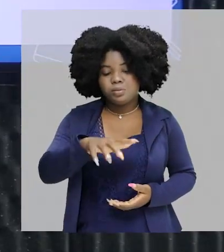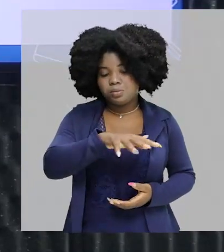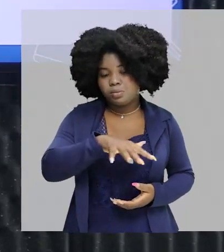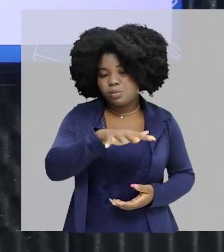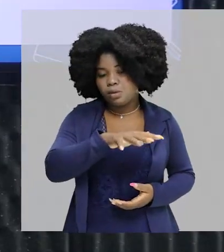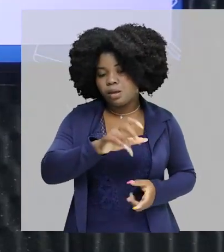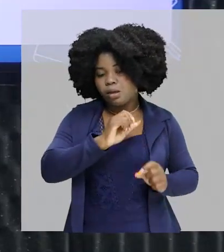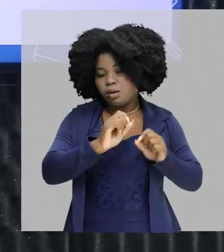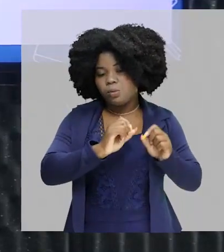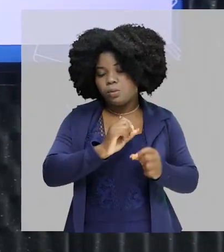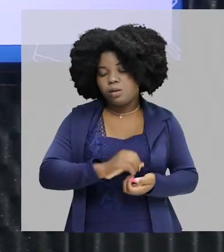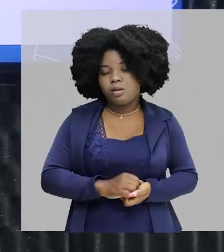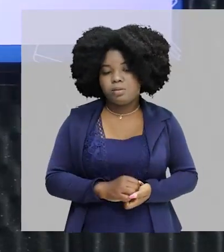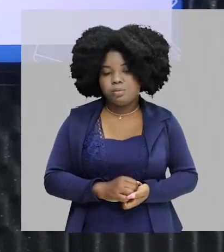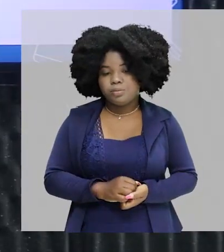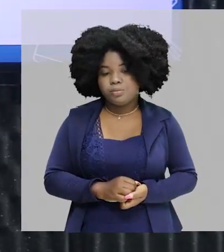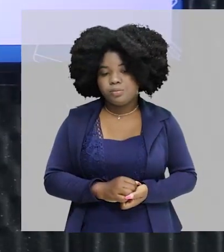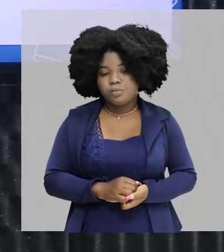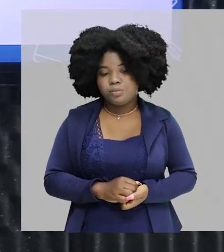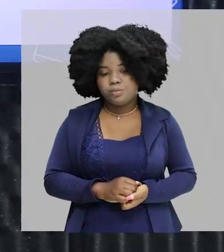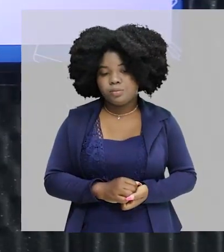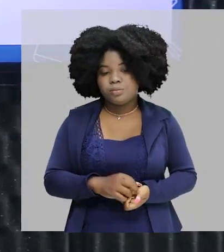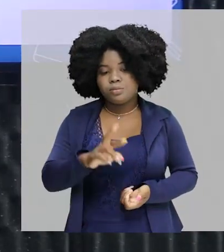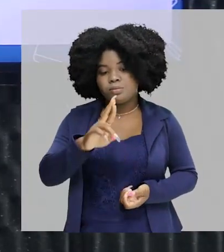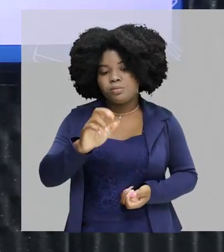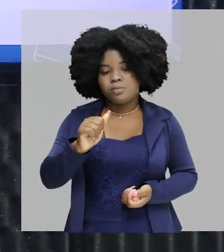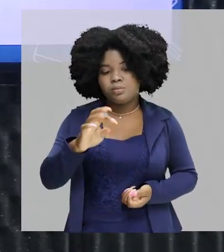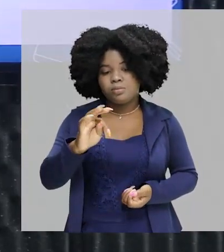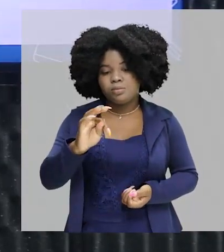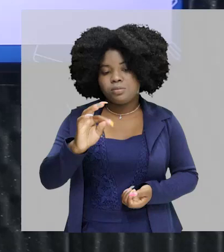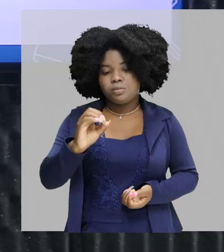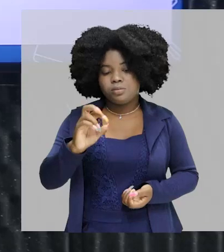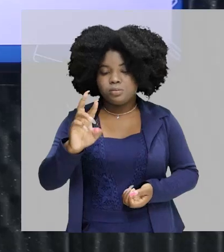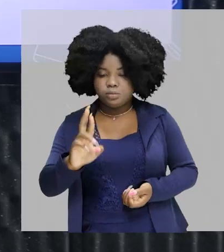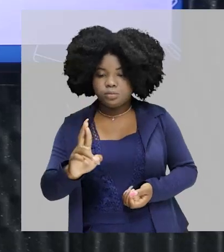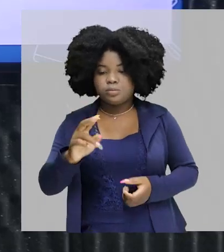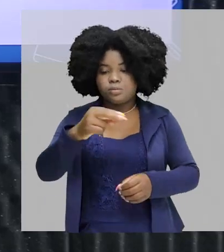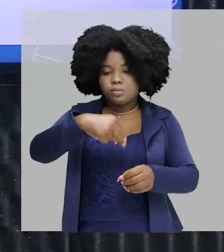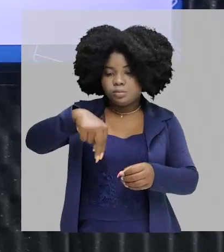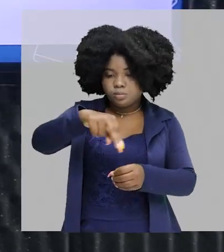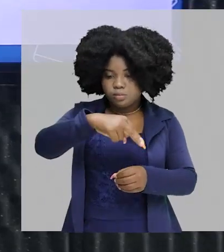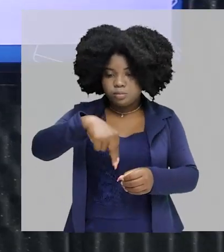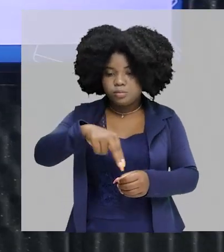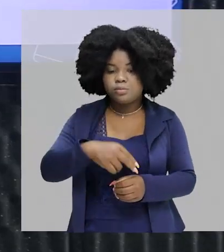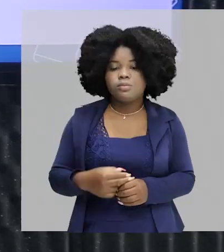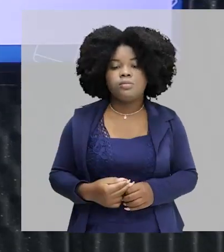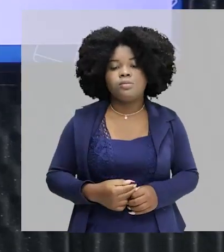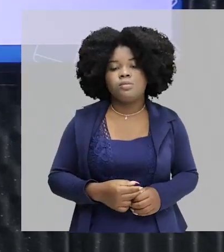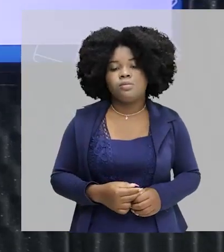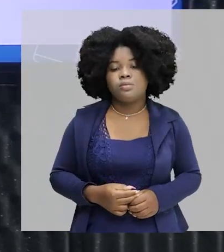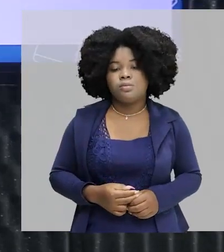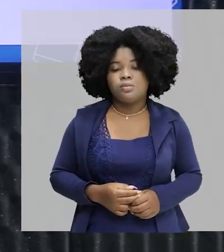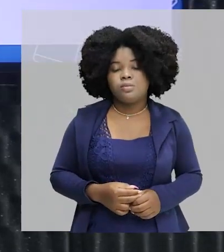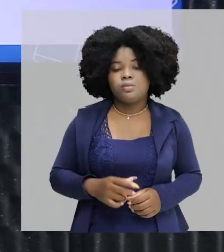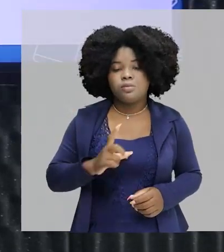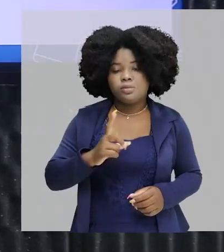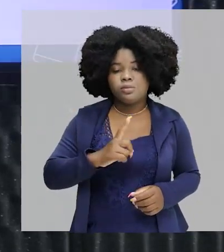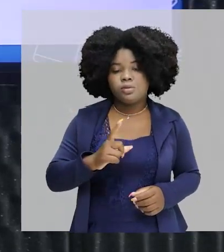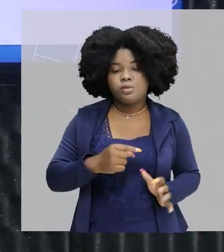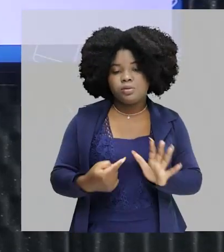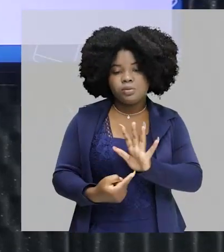região, certo? Que vamos chamar de reator nuclear. Ele vai estar na forma de pastilhas